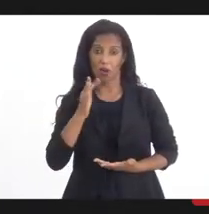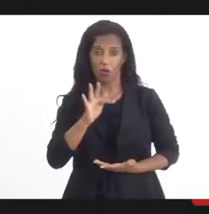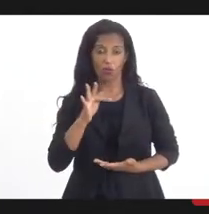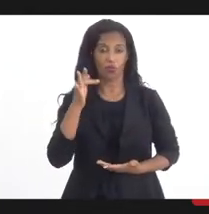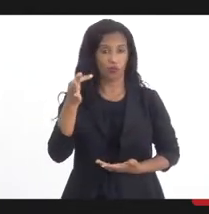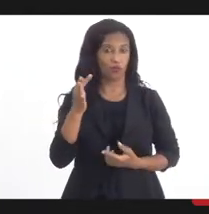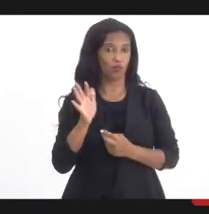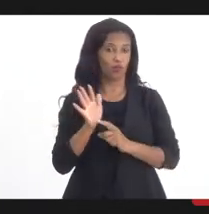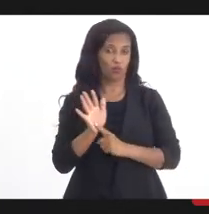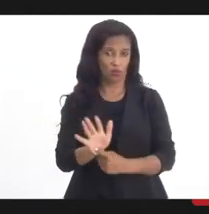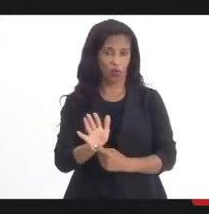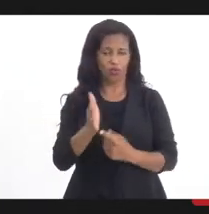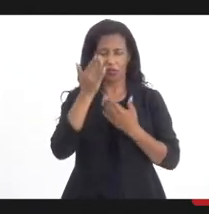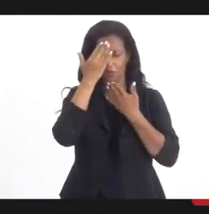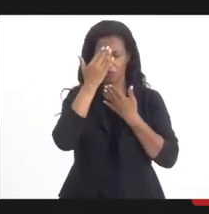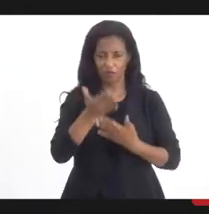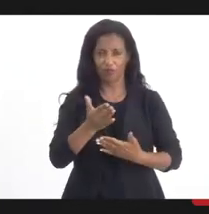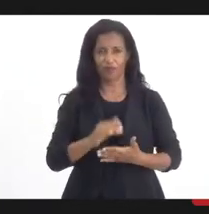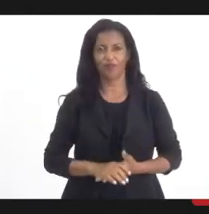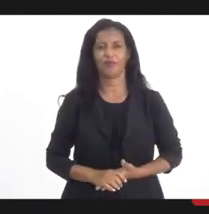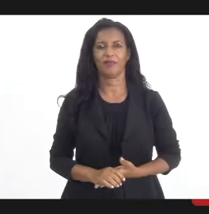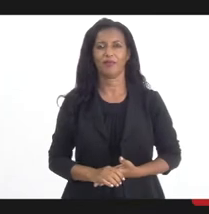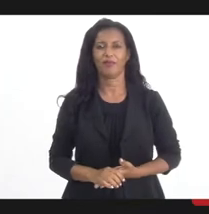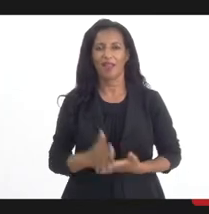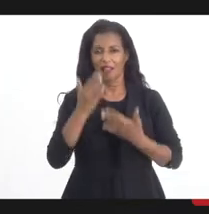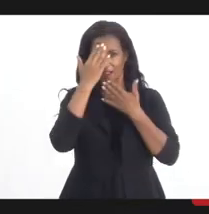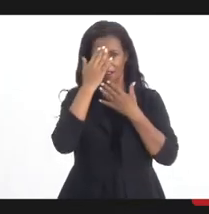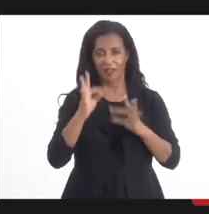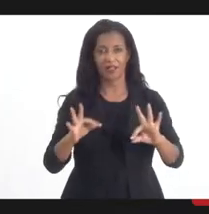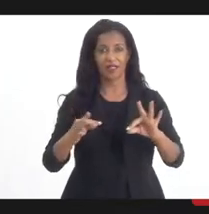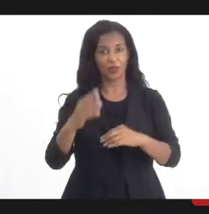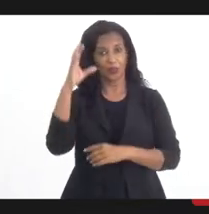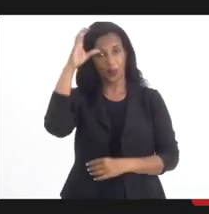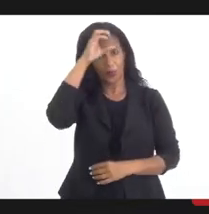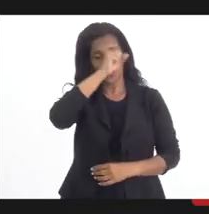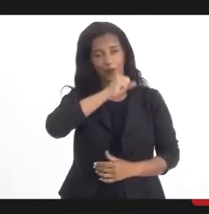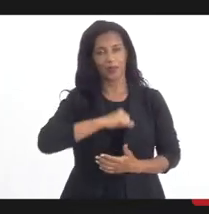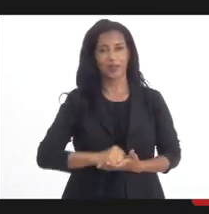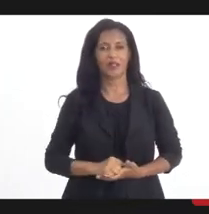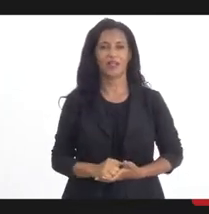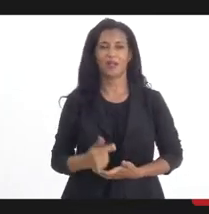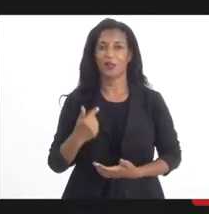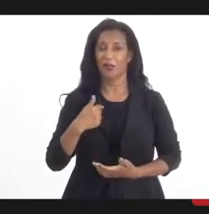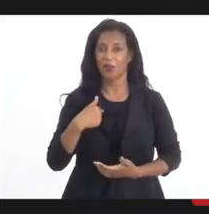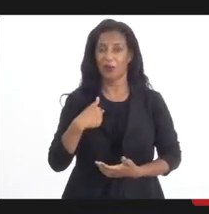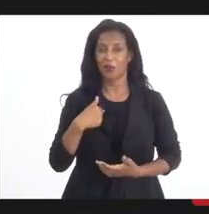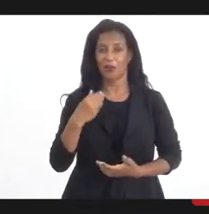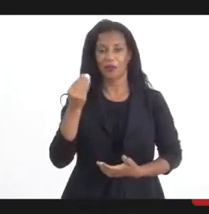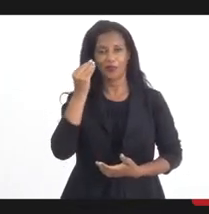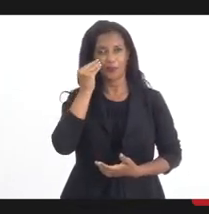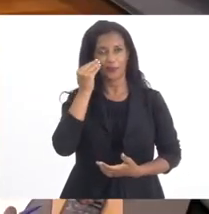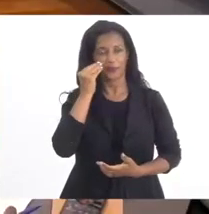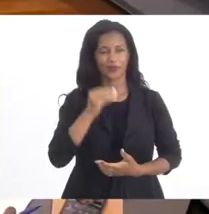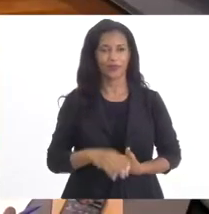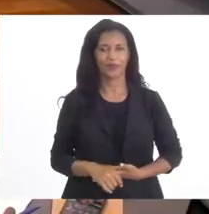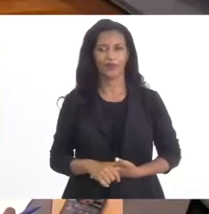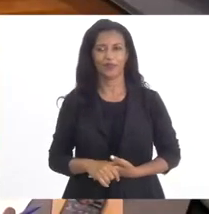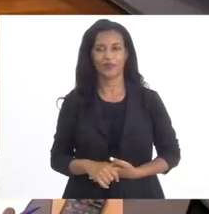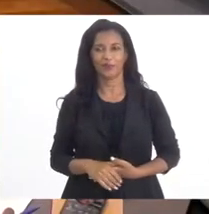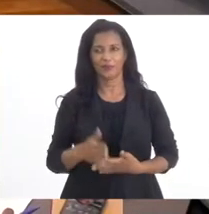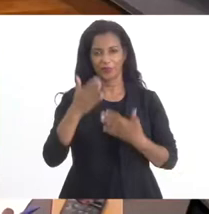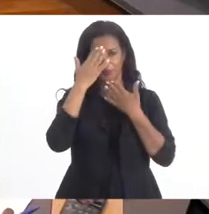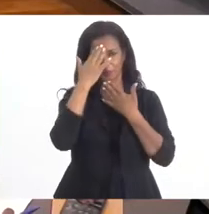Ok? Muito obrigado. Agradeço a todos pela compreensão e por ter me ouvido. Obrigado,